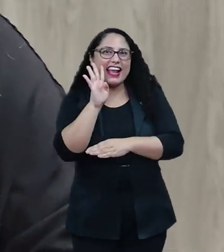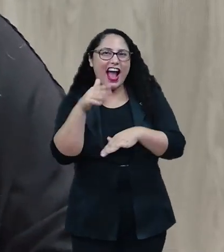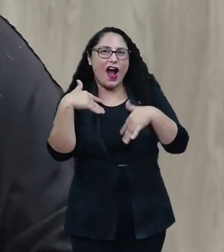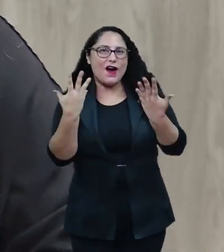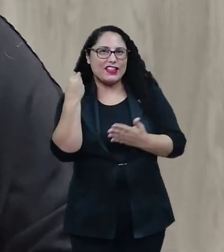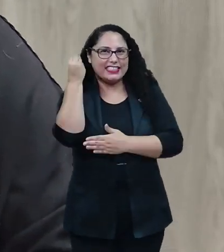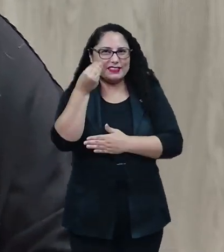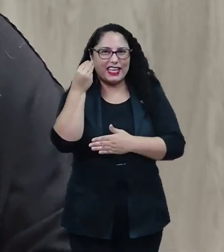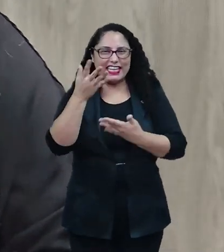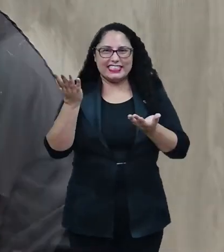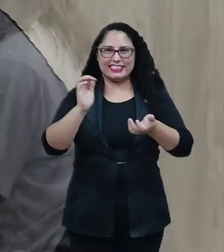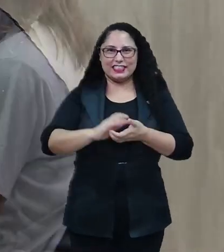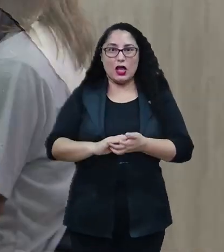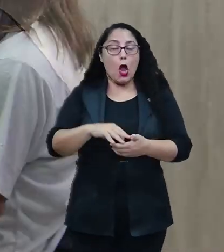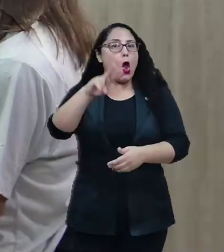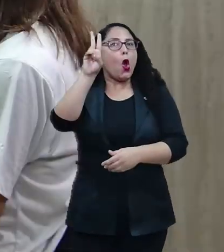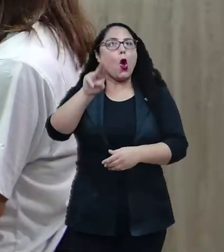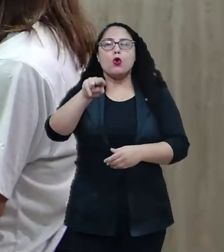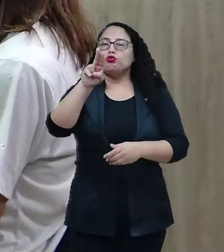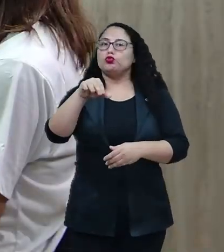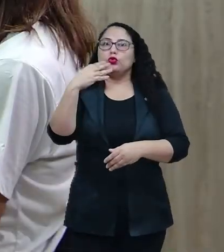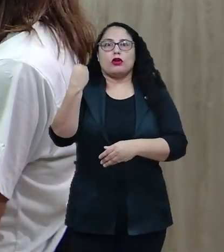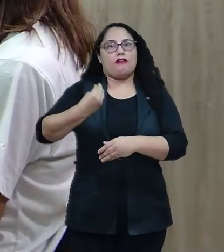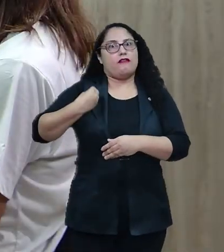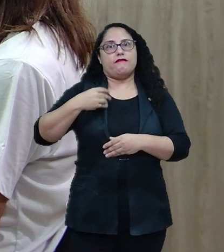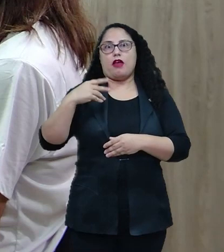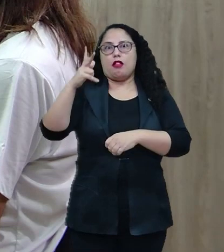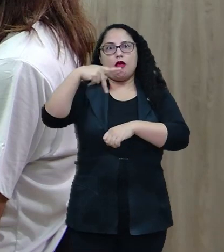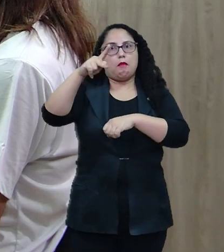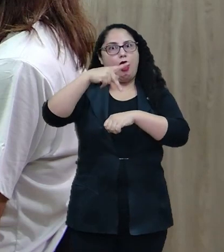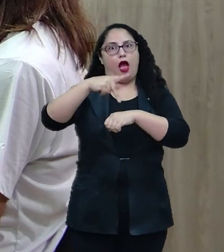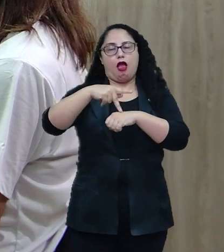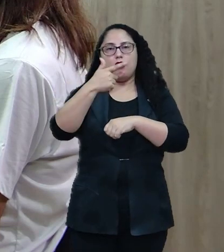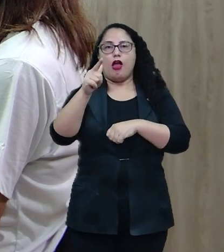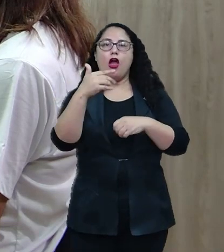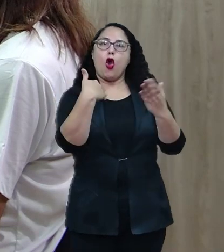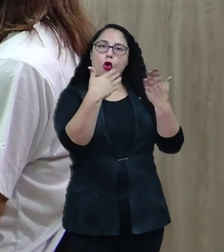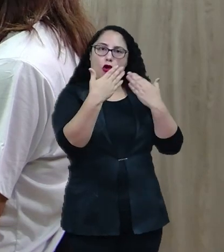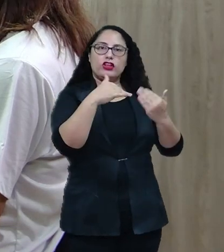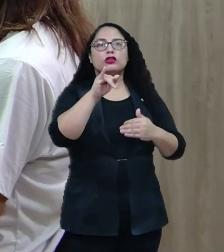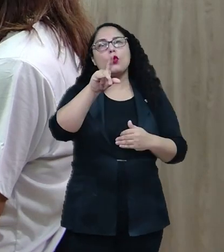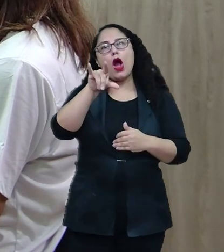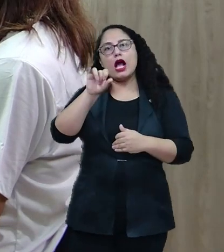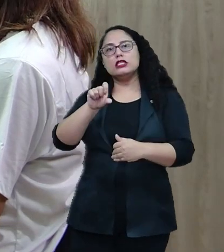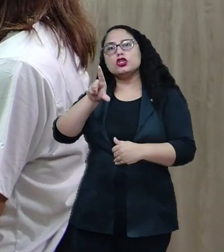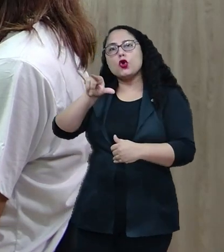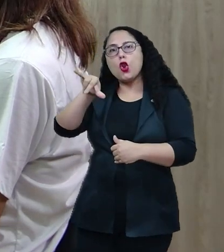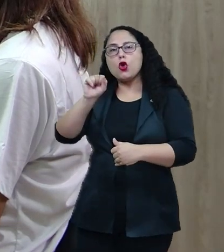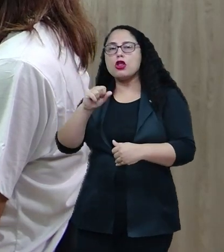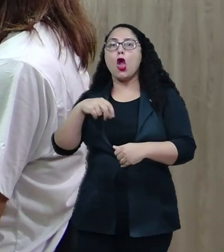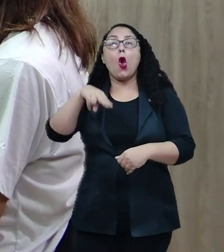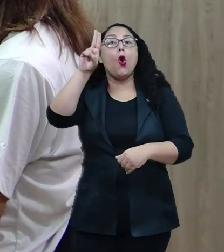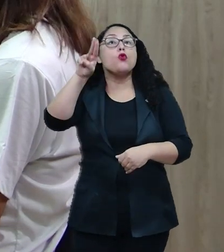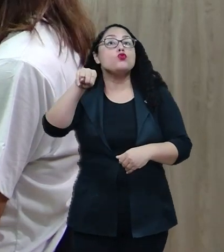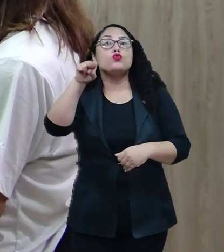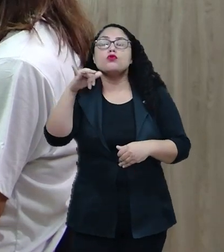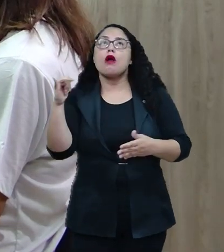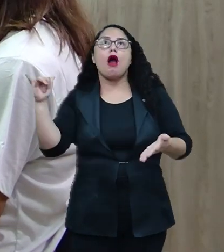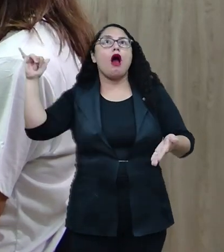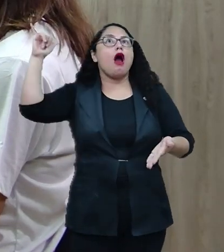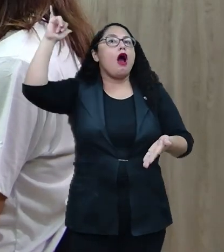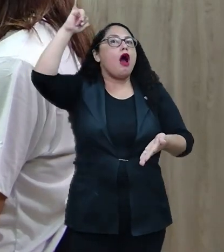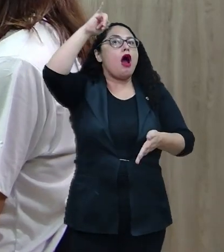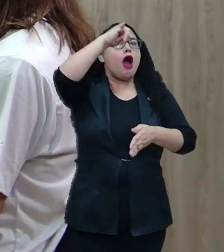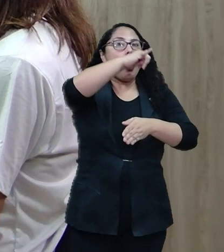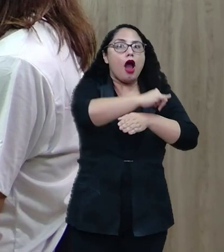dessa experiência. Eu nunca tinha morado no exterior. Na verdade, eu falava com o Anderson e com o Lucas que eu nunca tinha nem andado de avião.